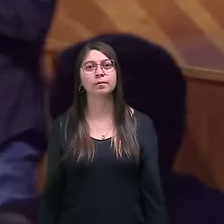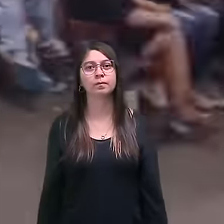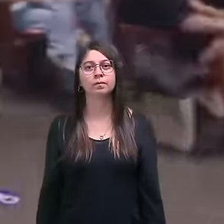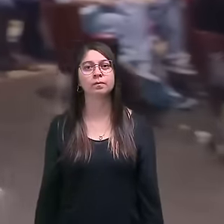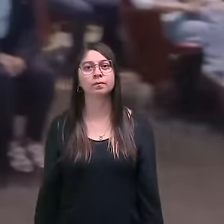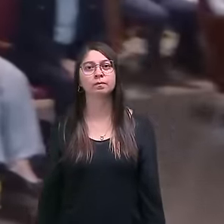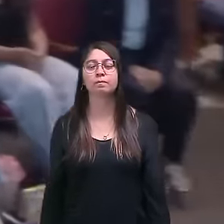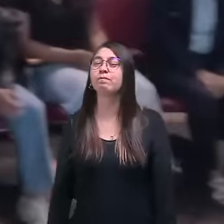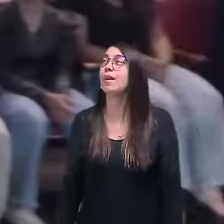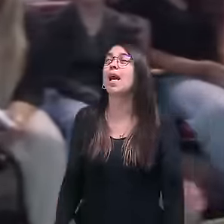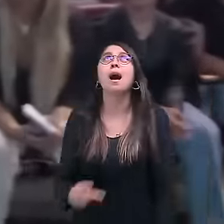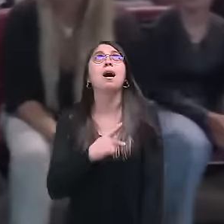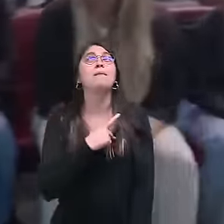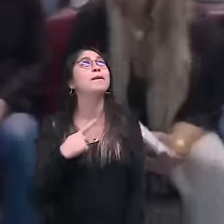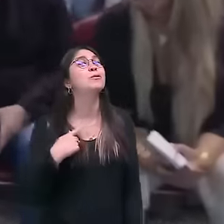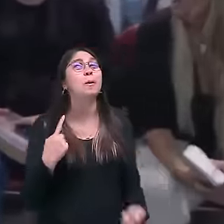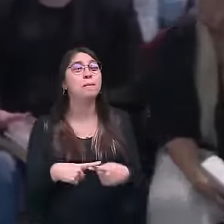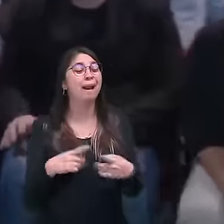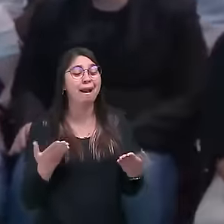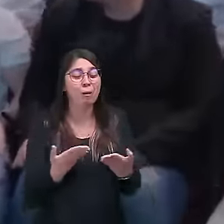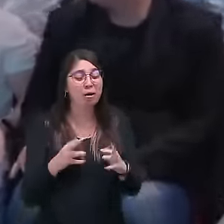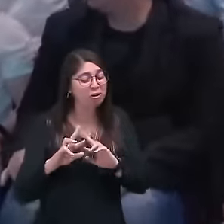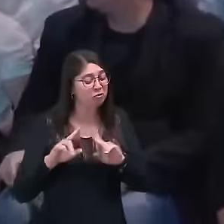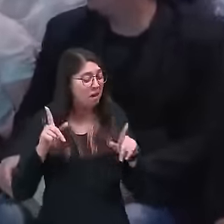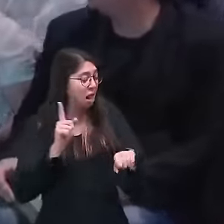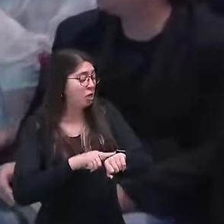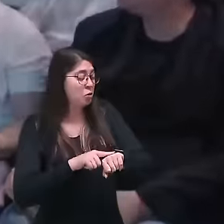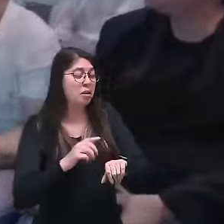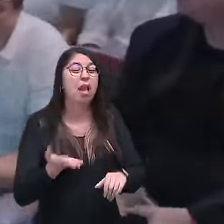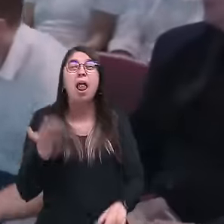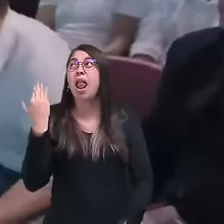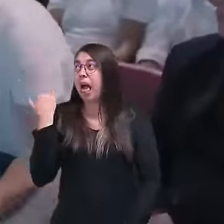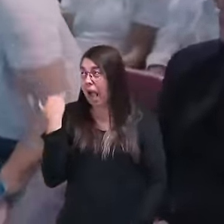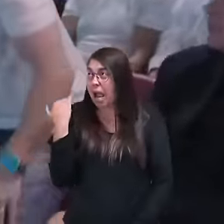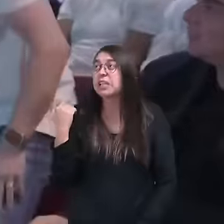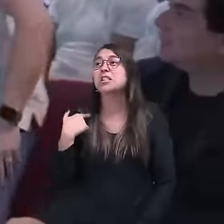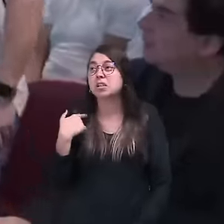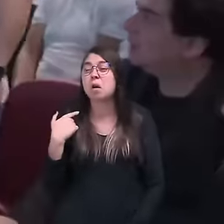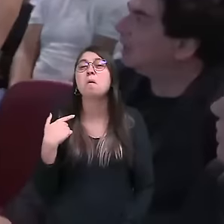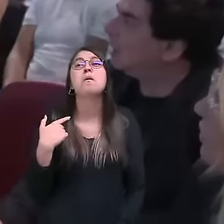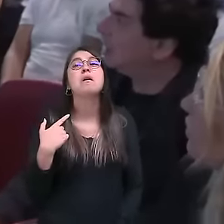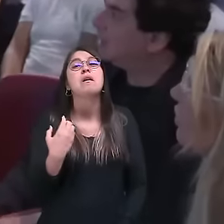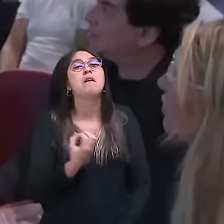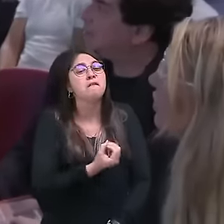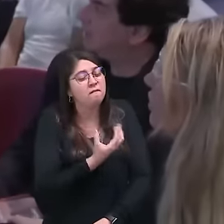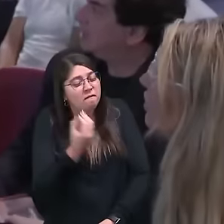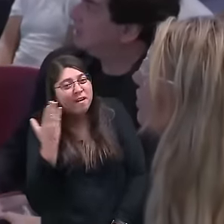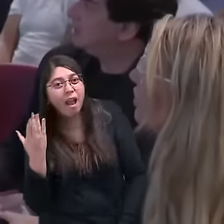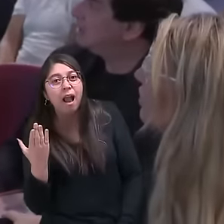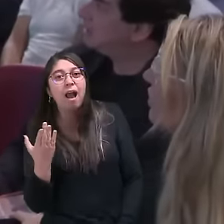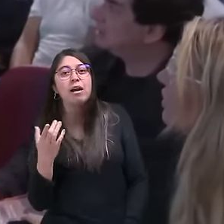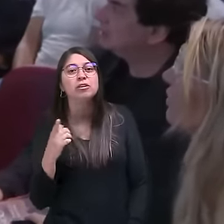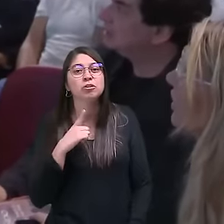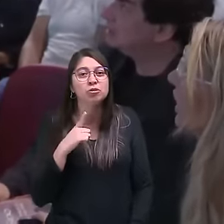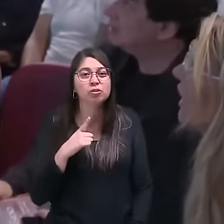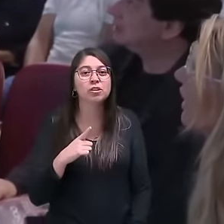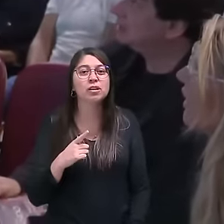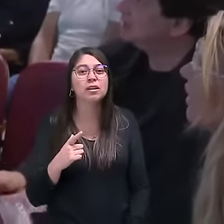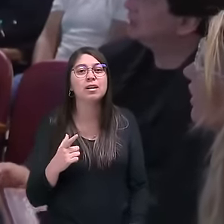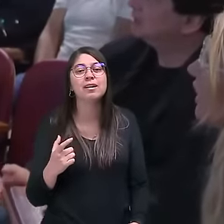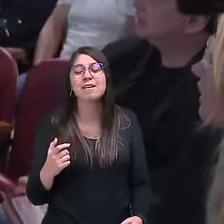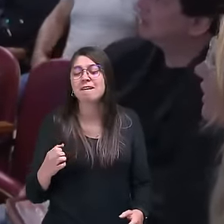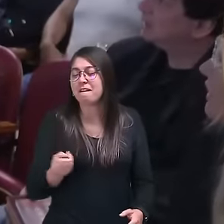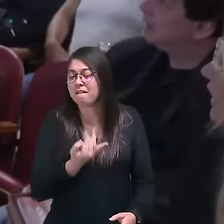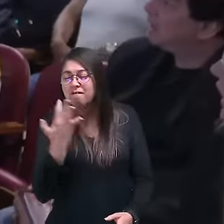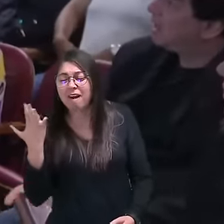Mas pastor, é que agora não é como antes. Antes, pastor, era tanto viagem. Antes era tanta turnê. Pastor, não